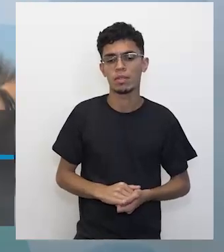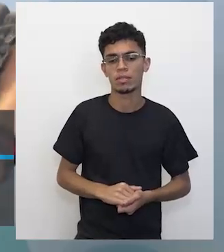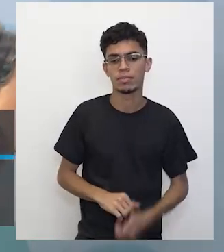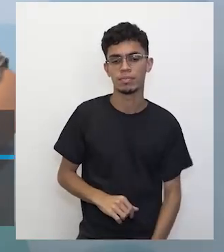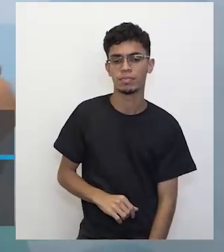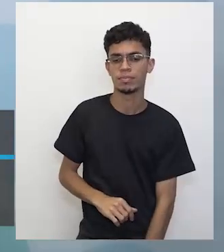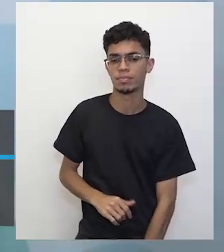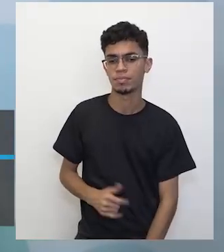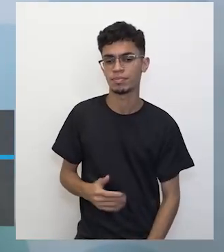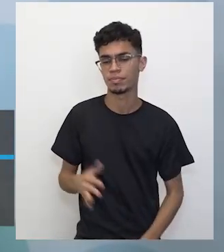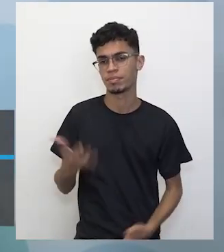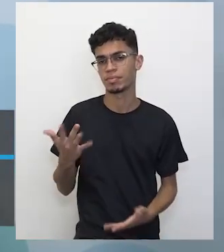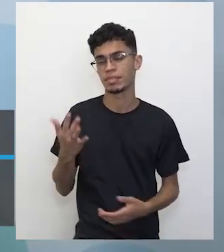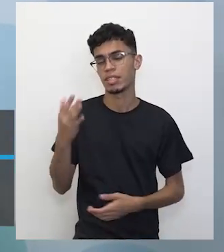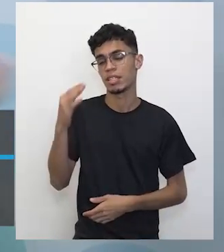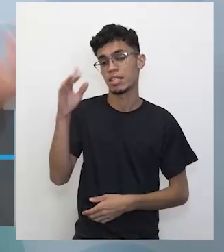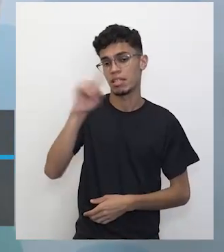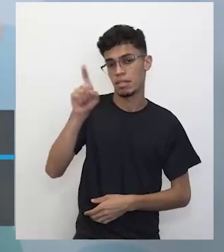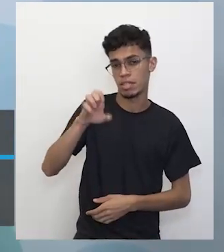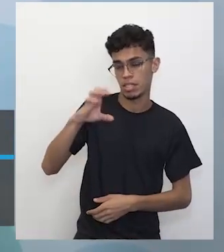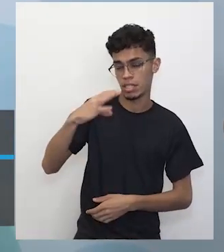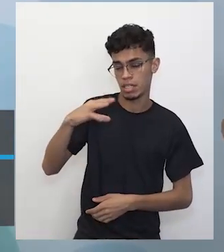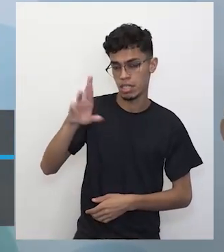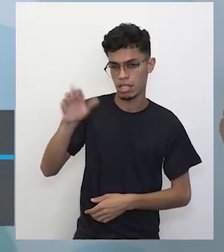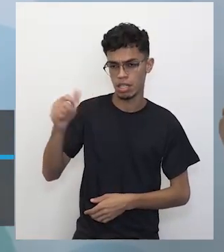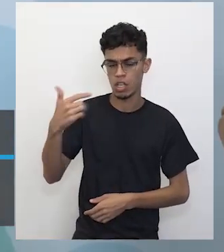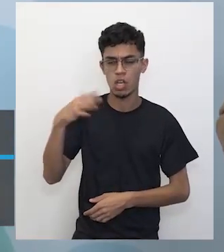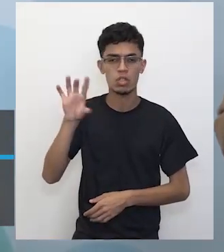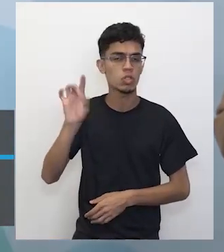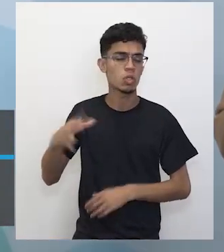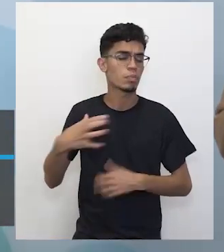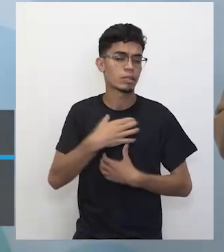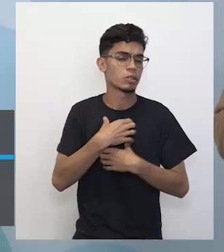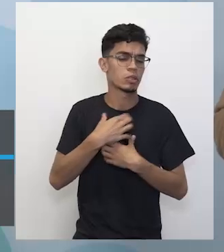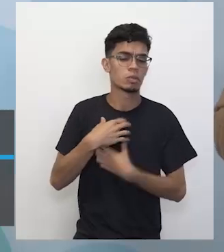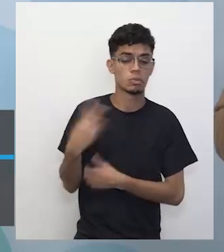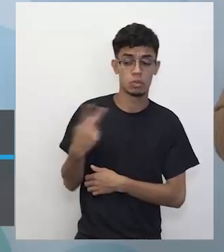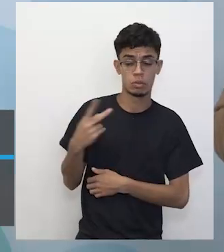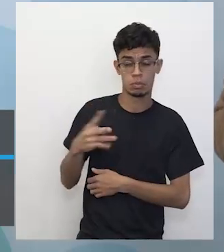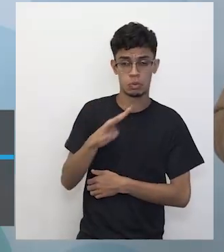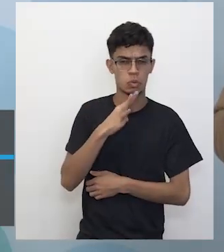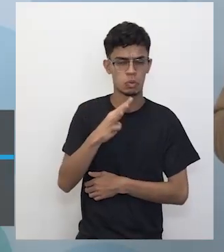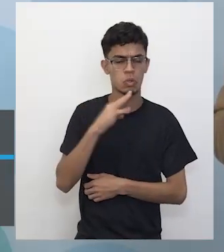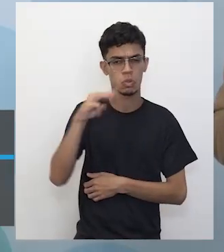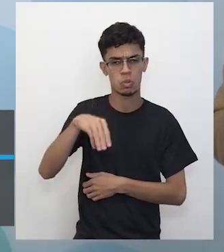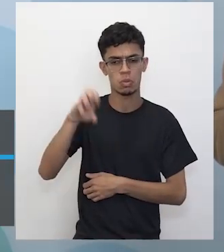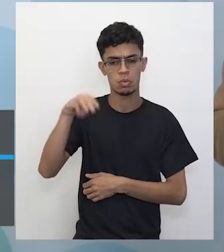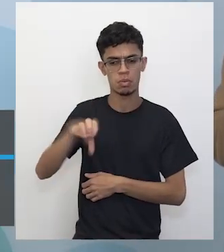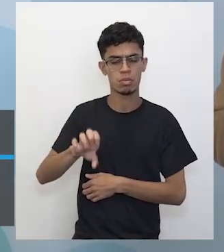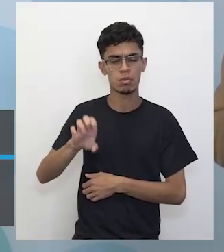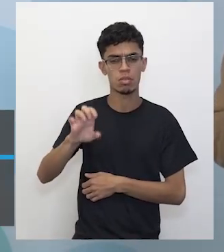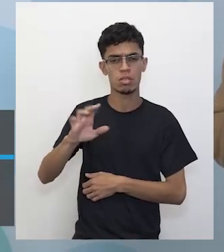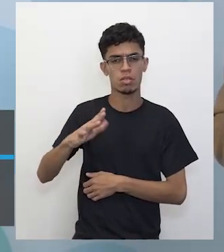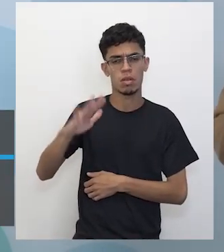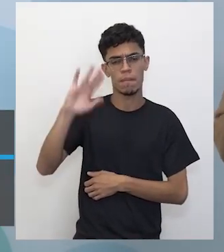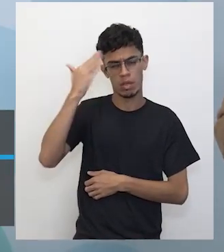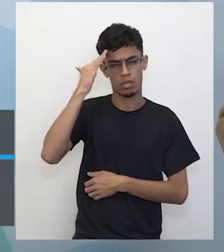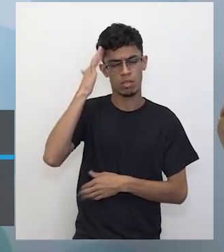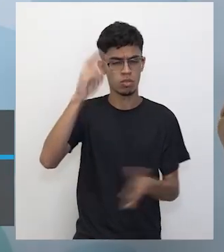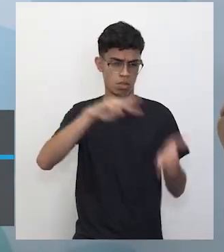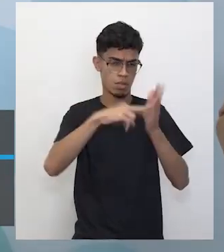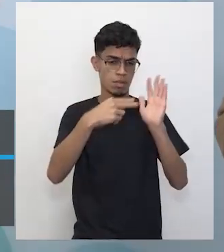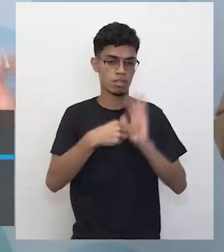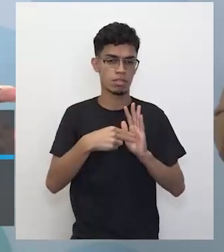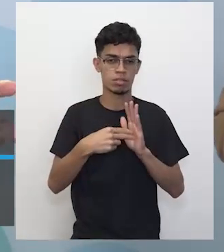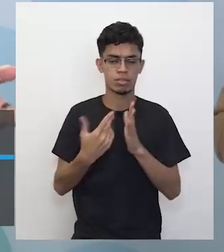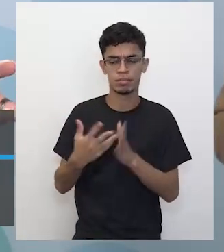Catuxa, Bonaceira Natasha. Só faz sentido pra gente, porque a gente conhece o meme, a gente entende o que ele significa e virou